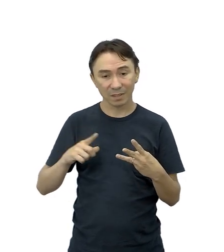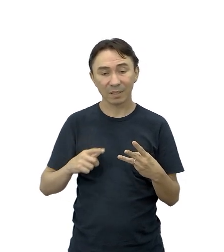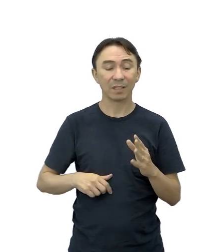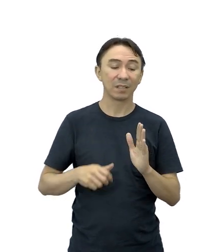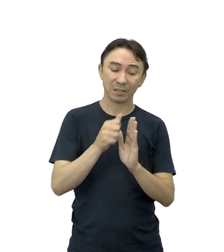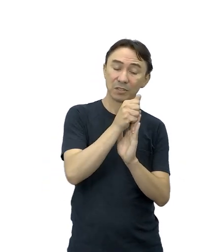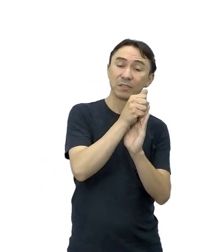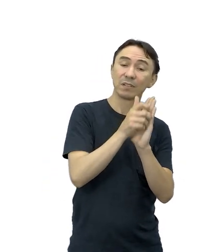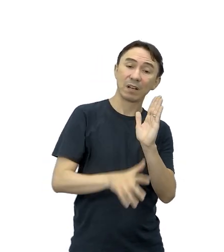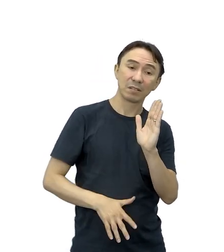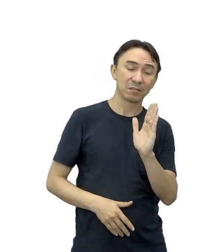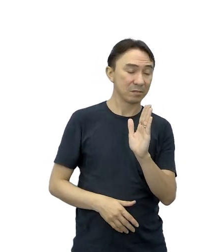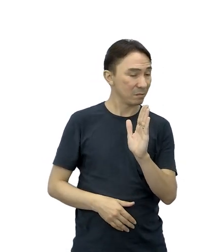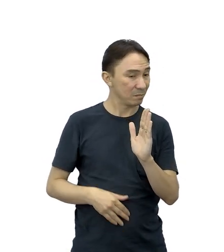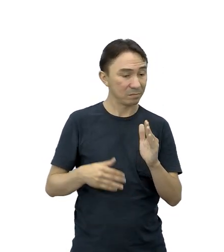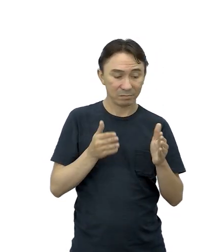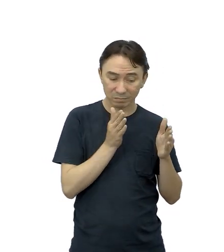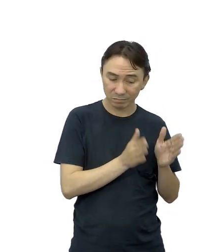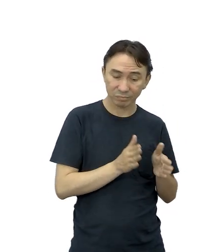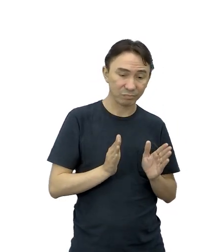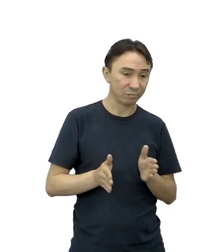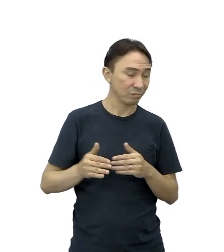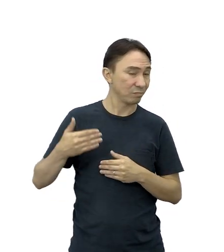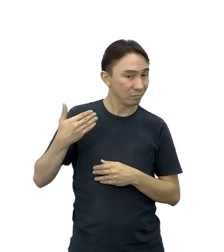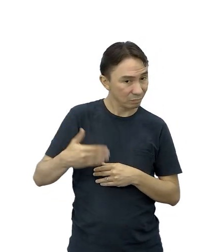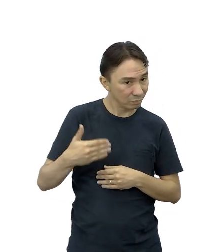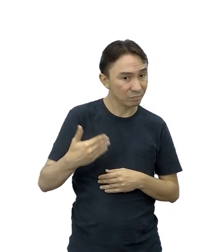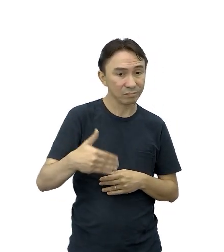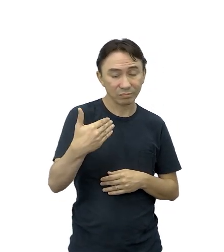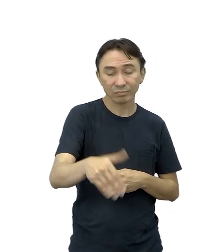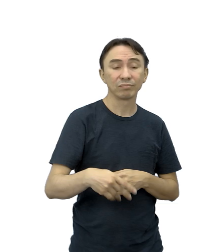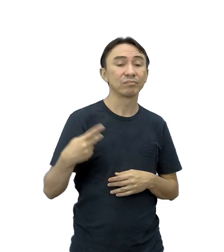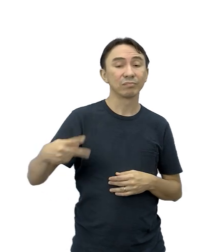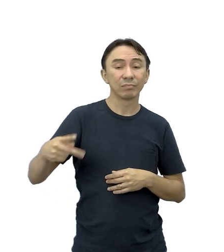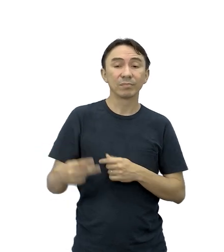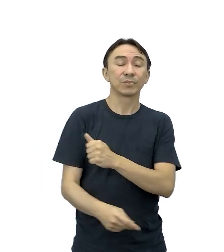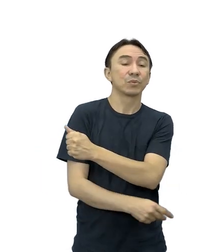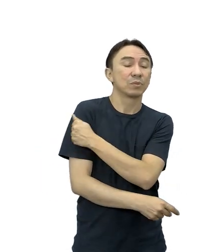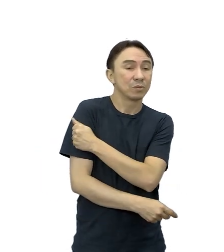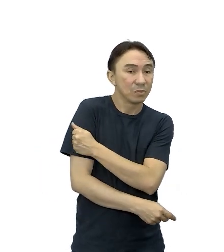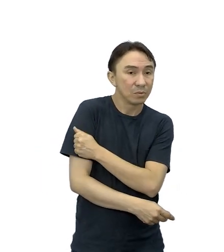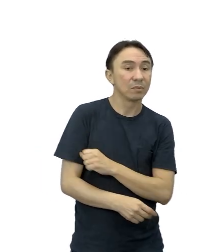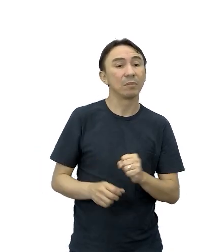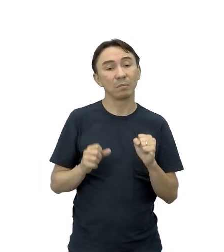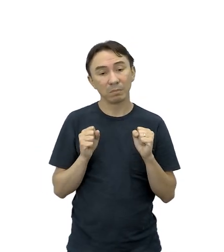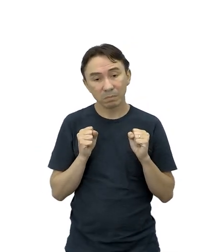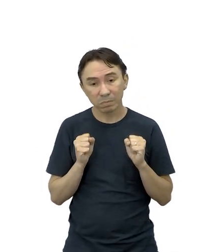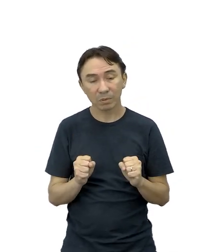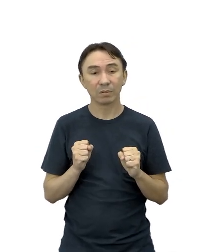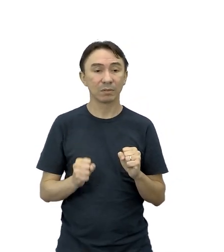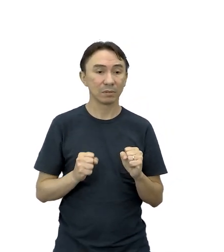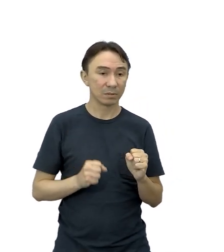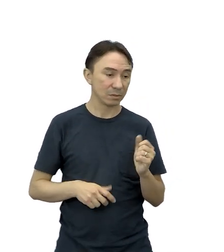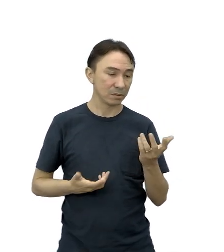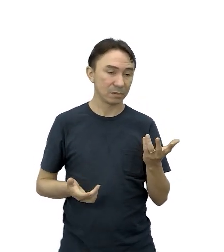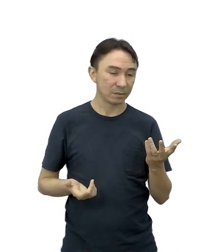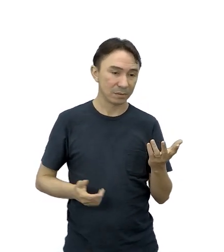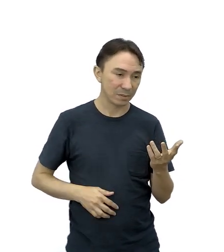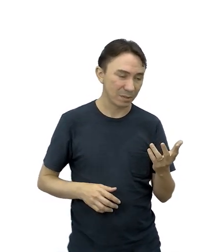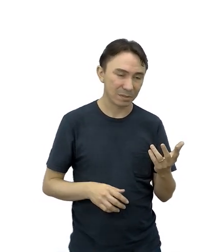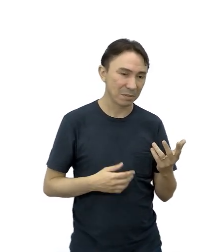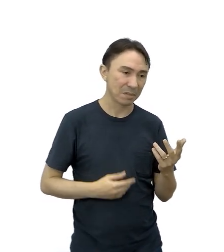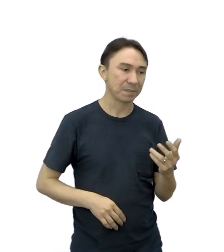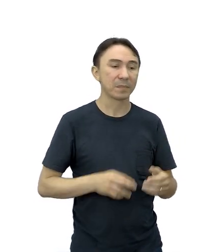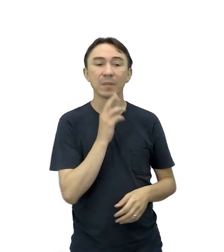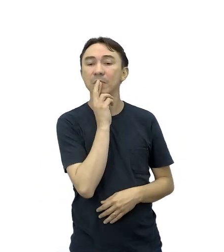atividades disponibilizadas periodicamente, em que o estudante pode resolver as questões por